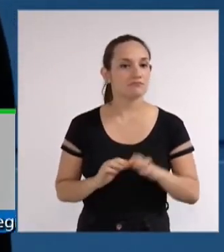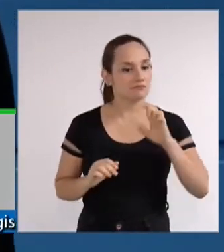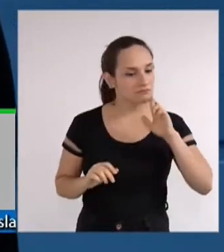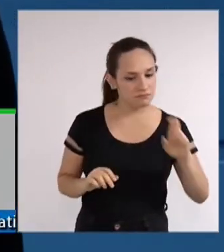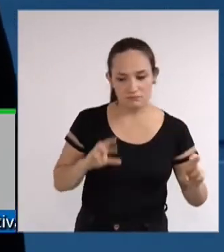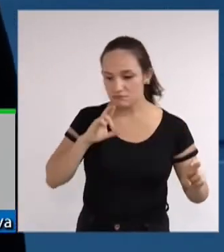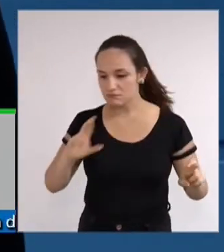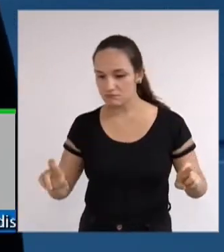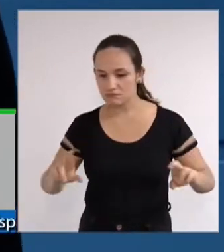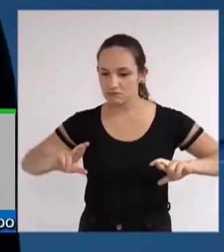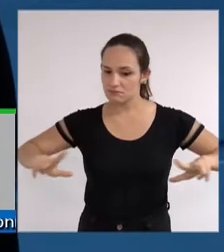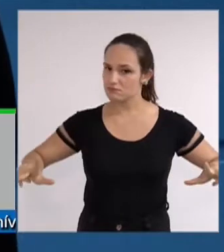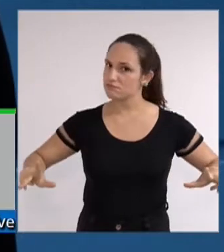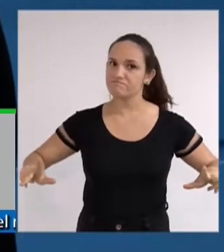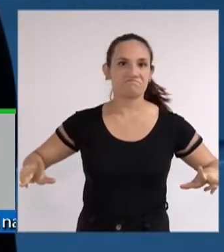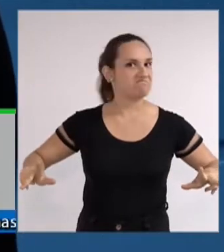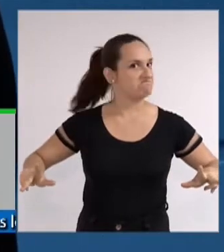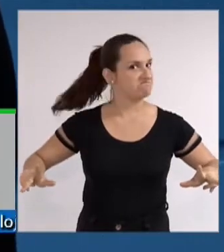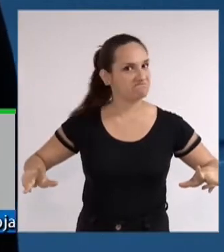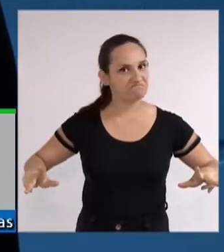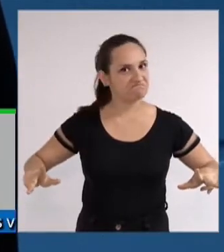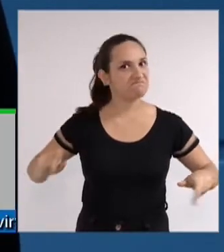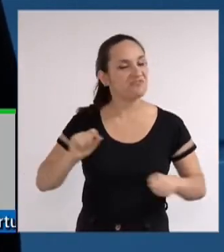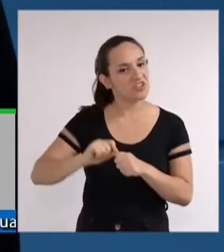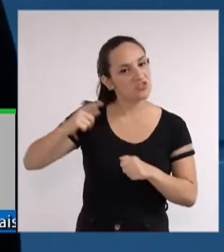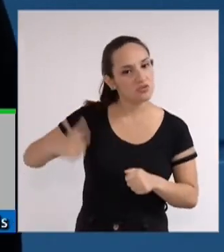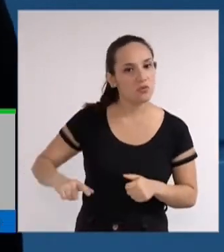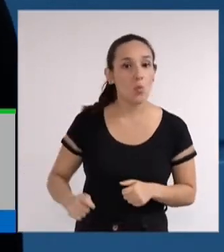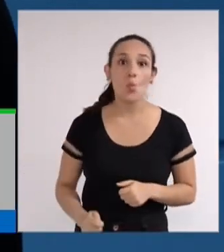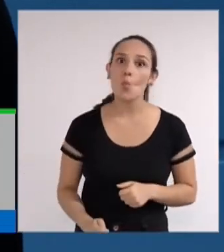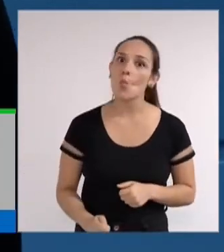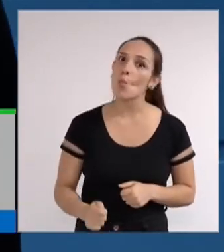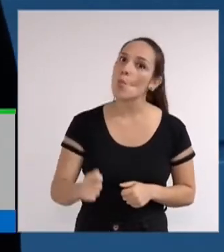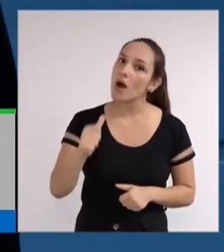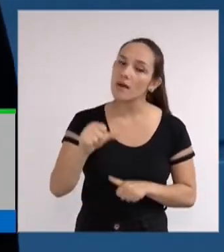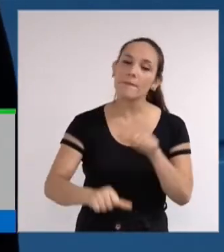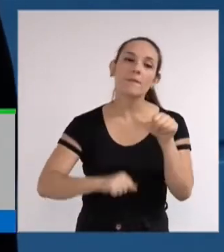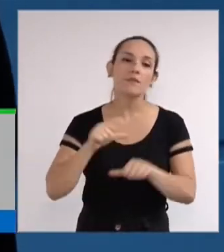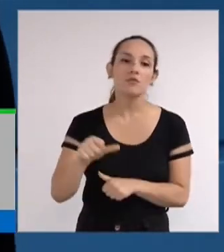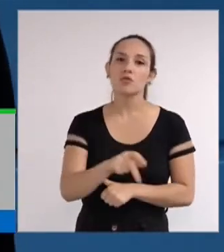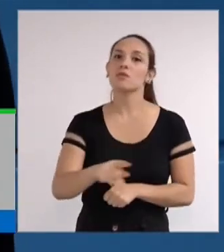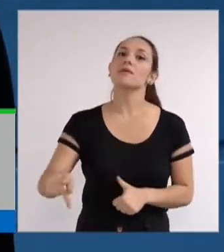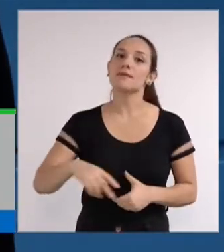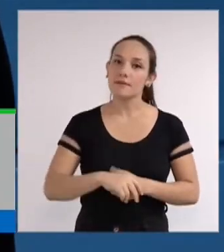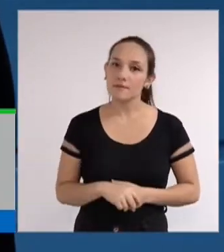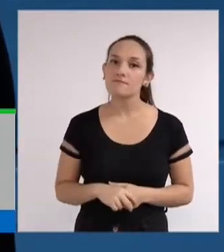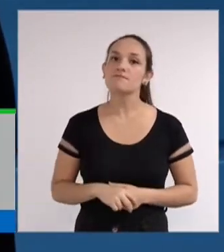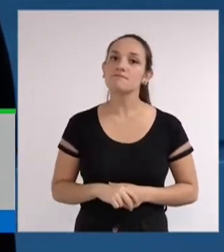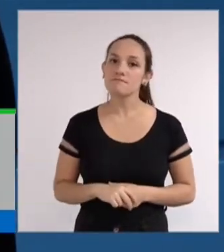tinha sido anunciado previamente. E quase modificou a eleição.